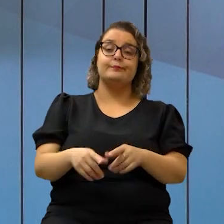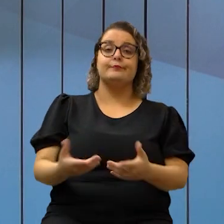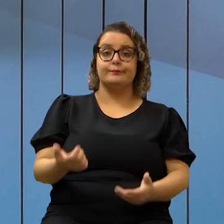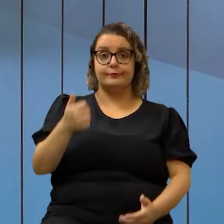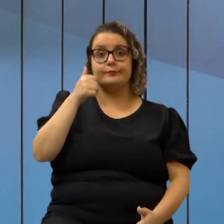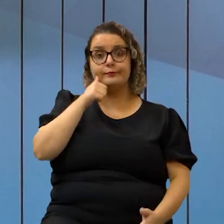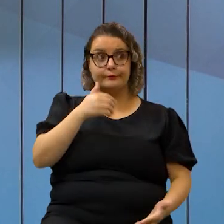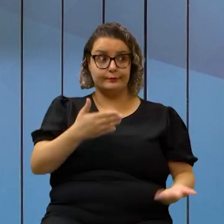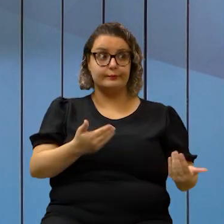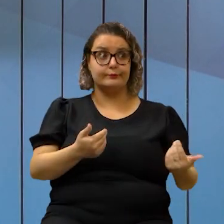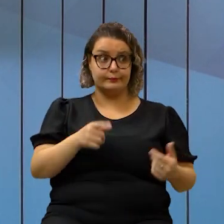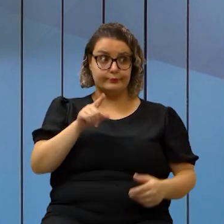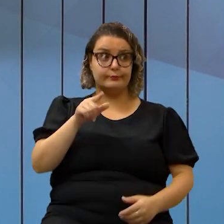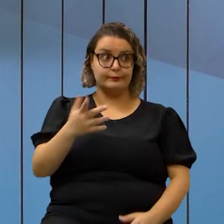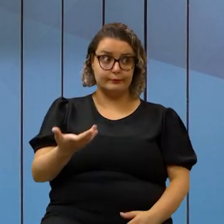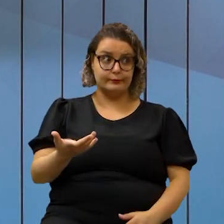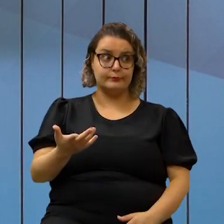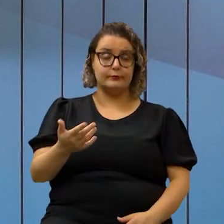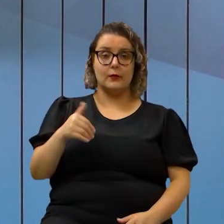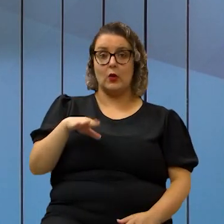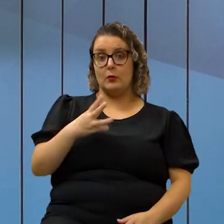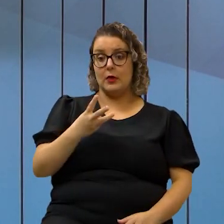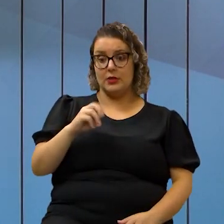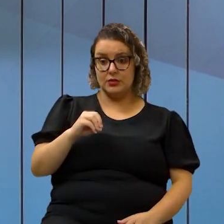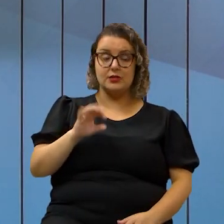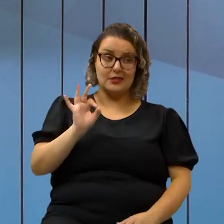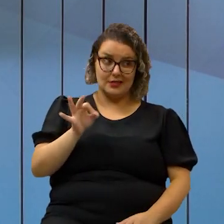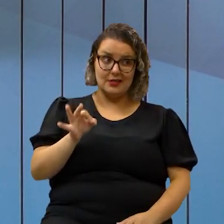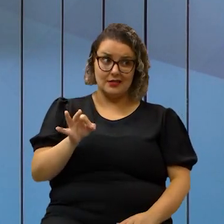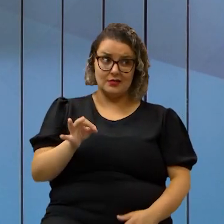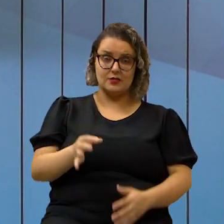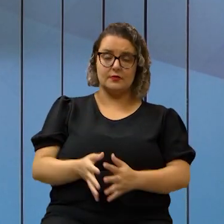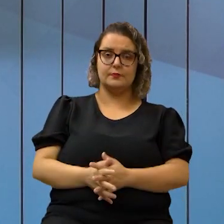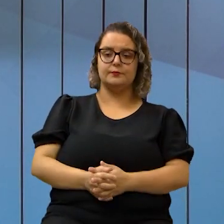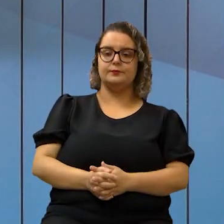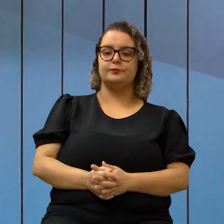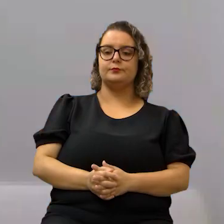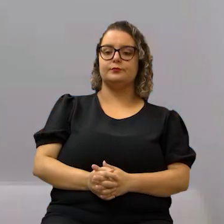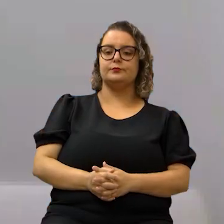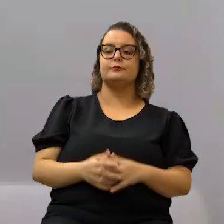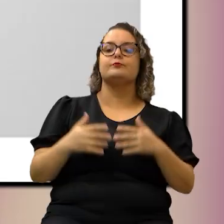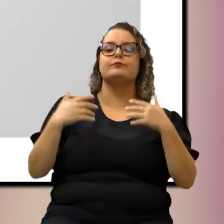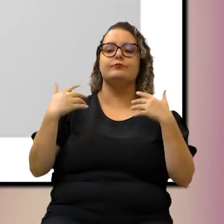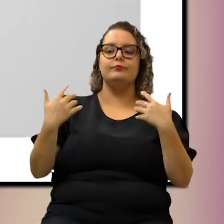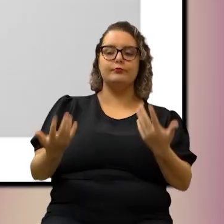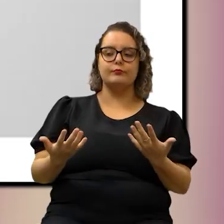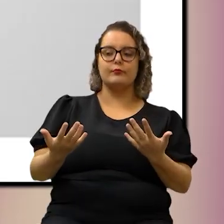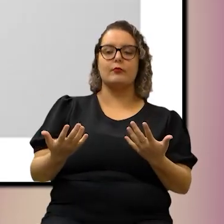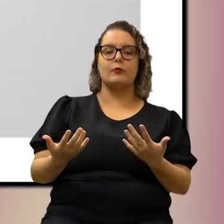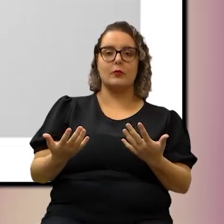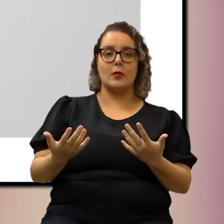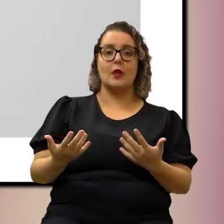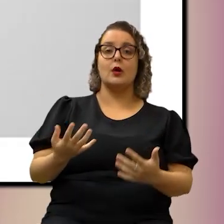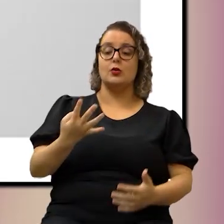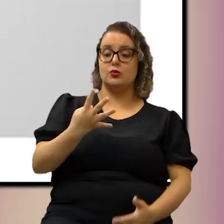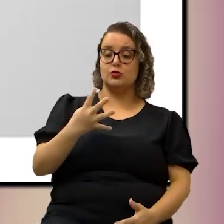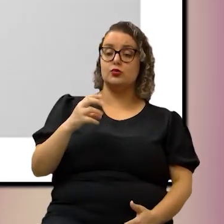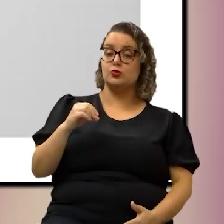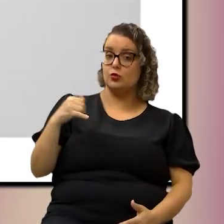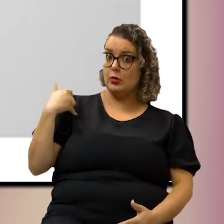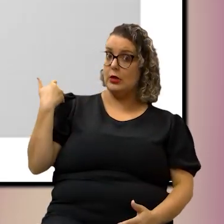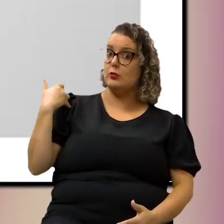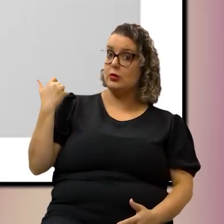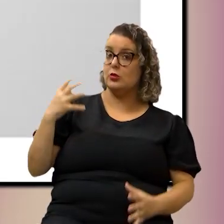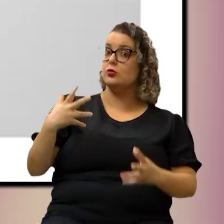chegando aí nas mulheres mais jovens, né? Com mais de 30, isso mesmo? Então, a partir dos